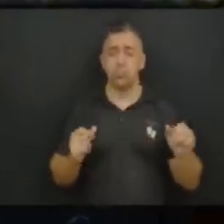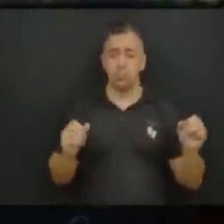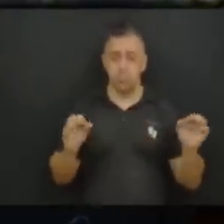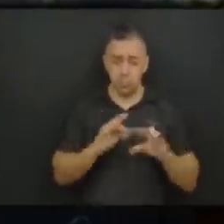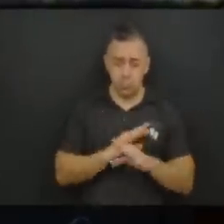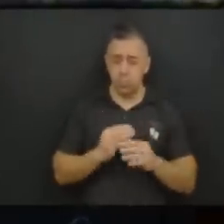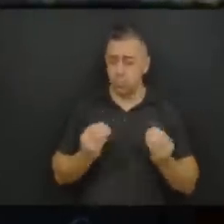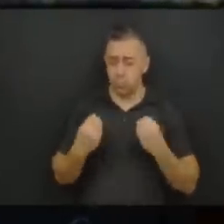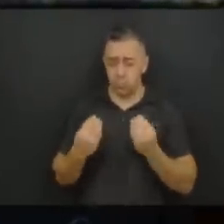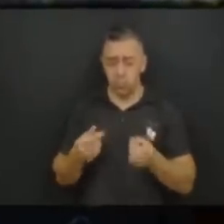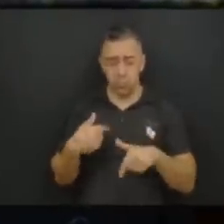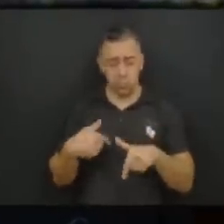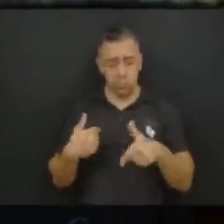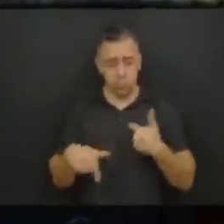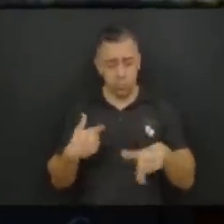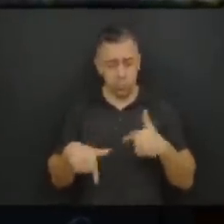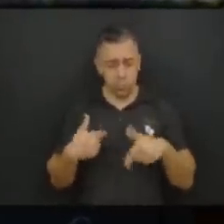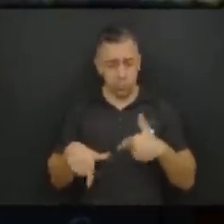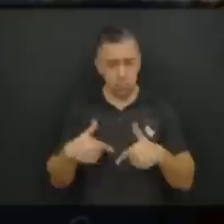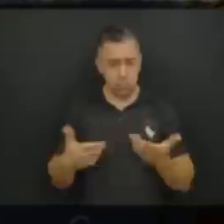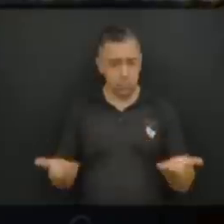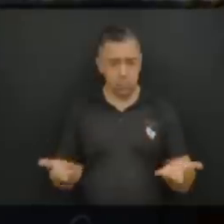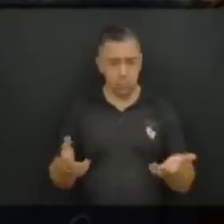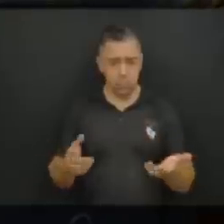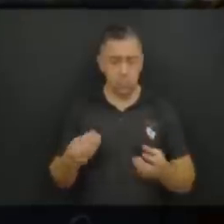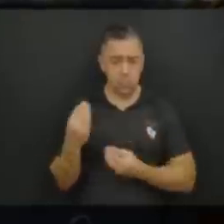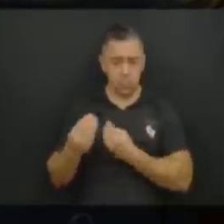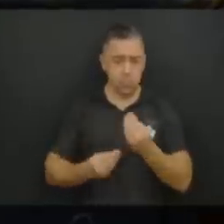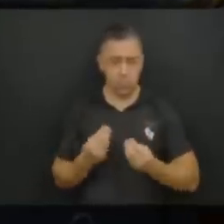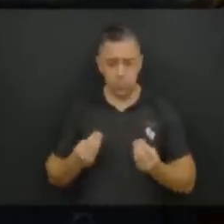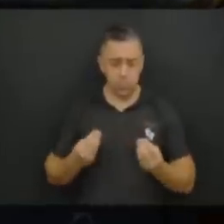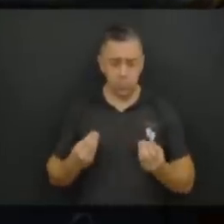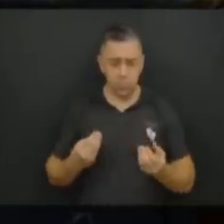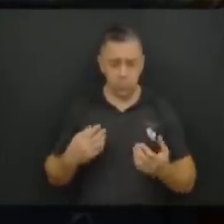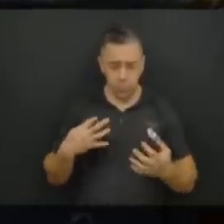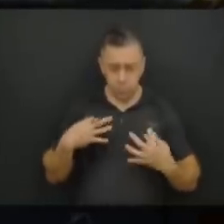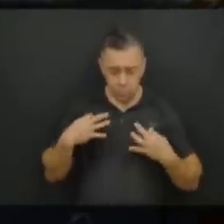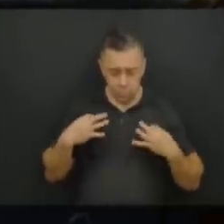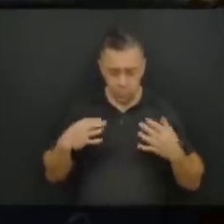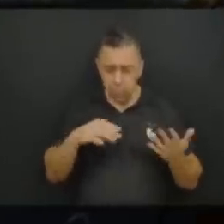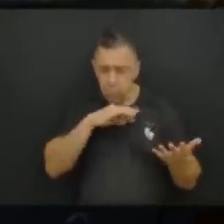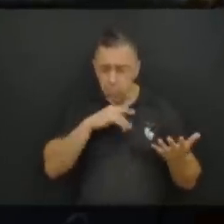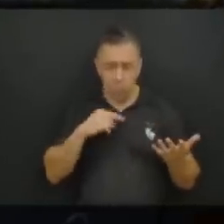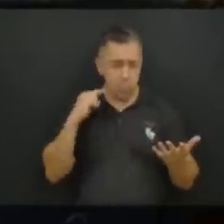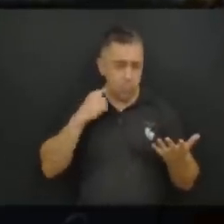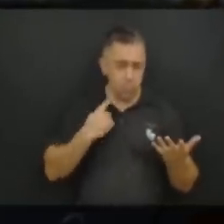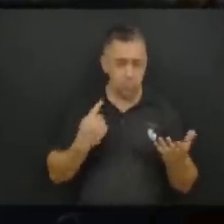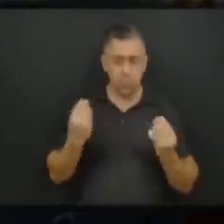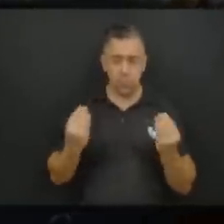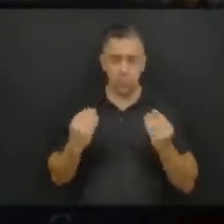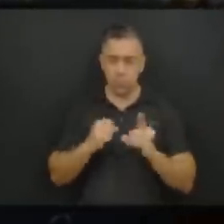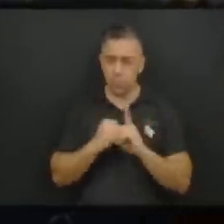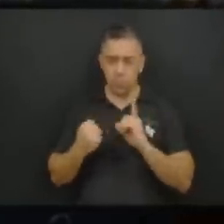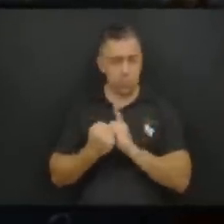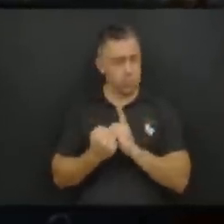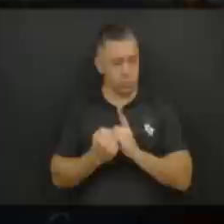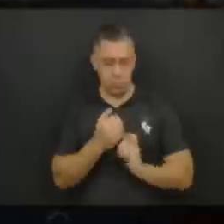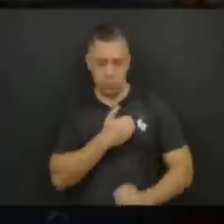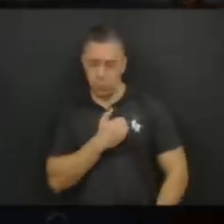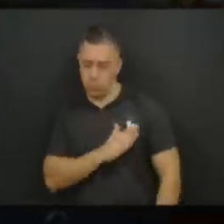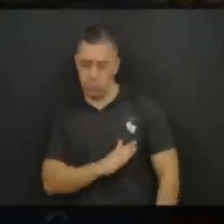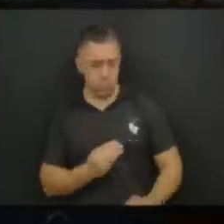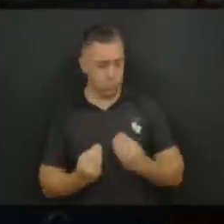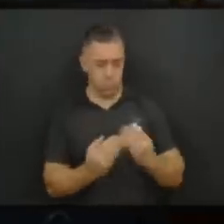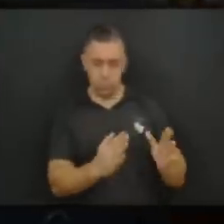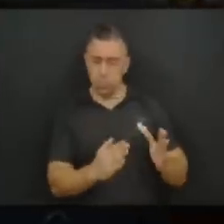para um emprego e ela buscar um emprego bom e como ela está hoje infelizmente a nossa sociedade discriminatória não